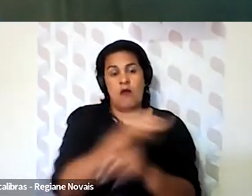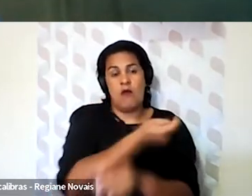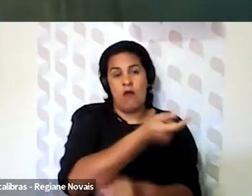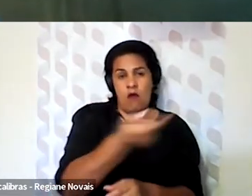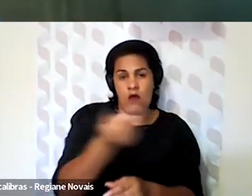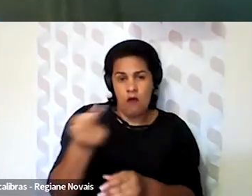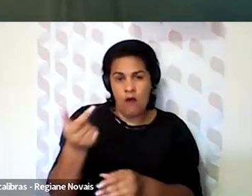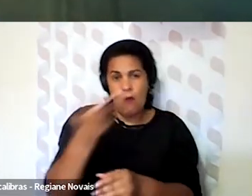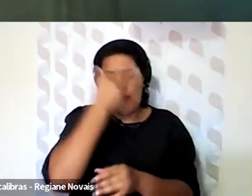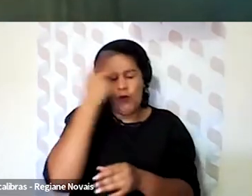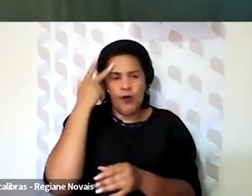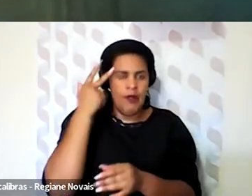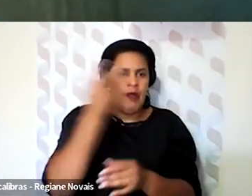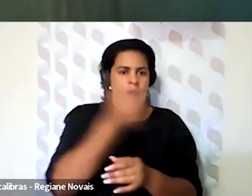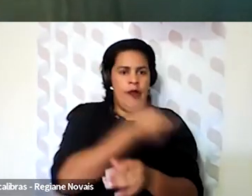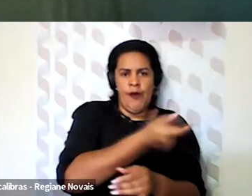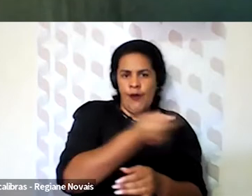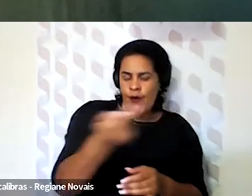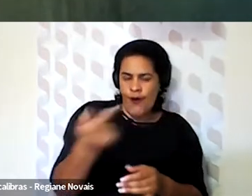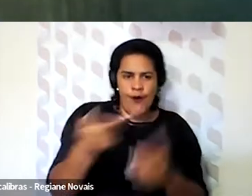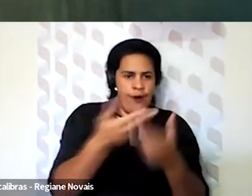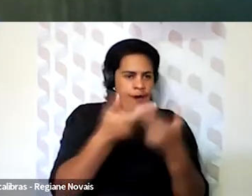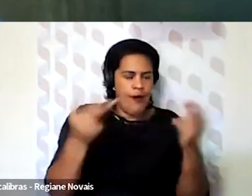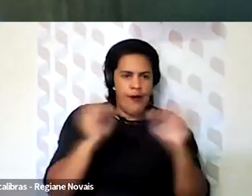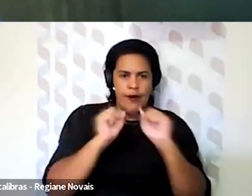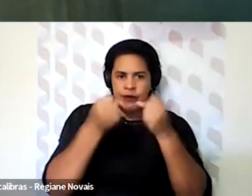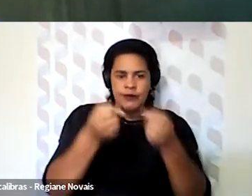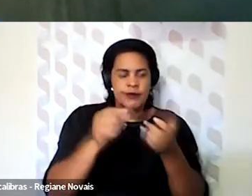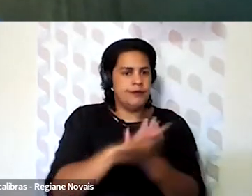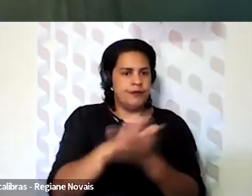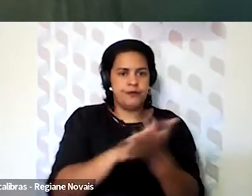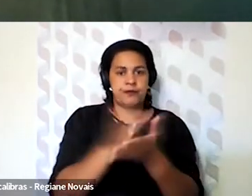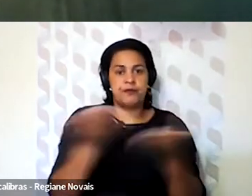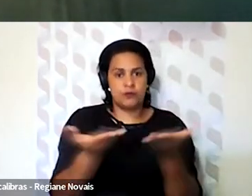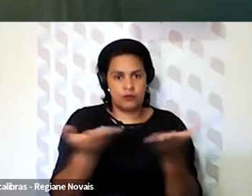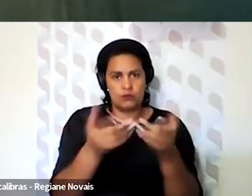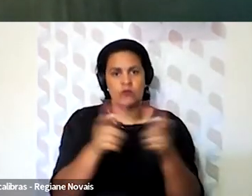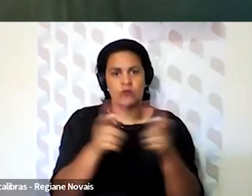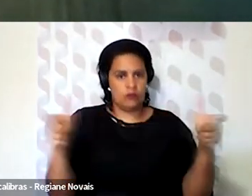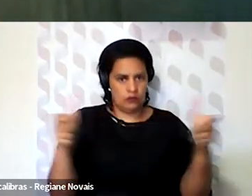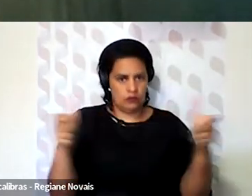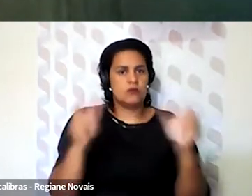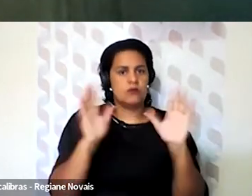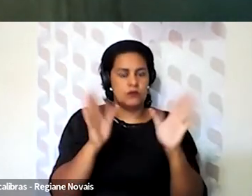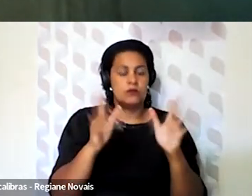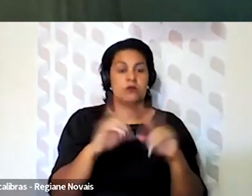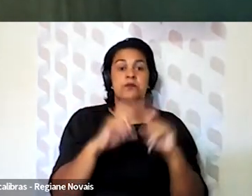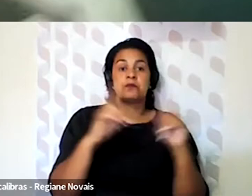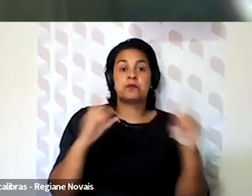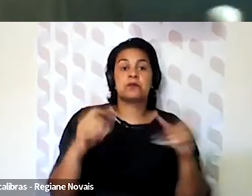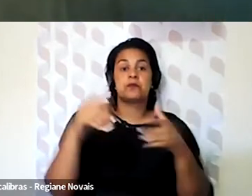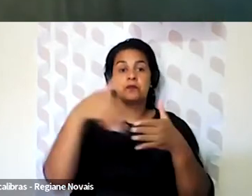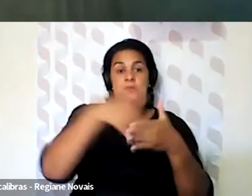pouca expressividade, até porque o campo evangélico não era tão grande como hoje. Mas na sua primeira eleição,